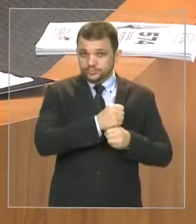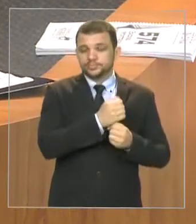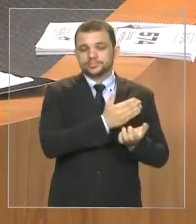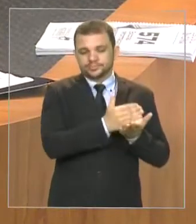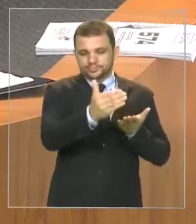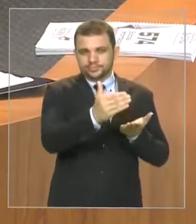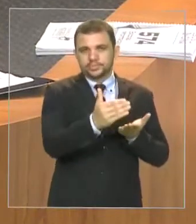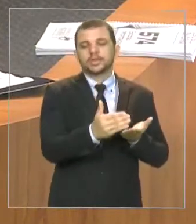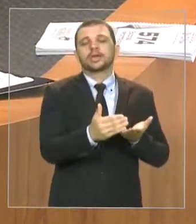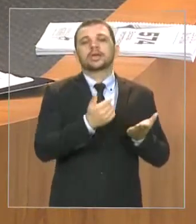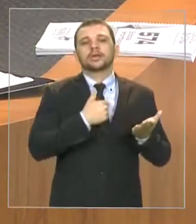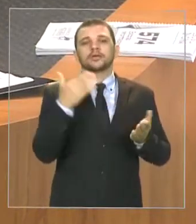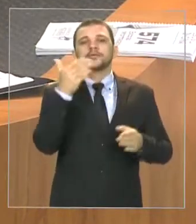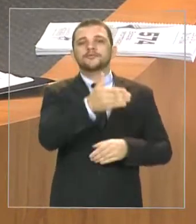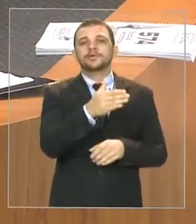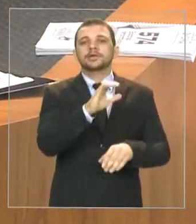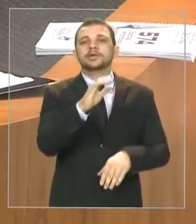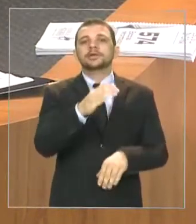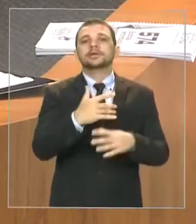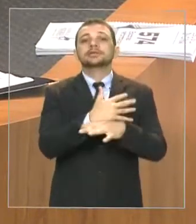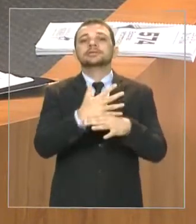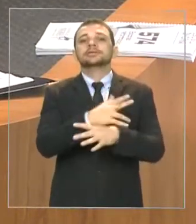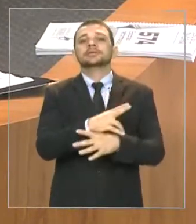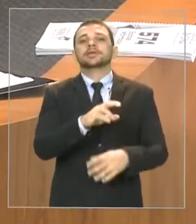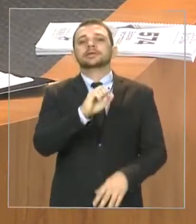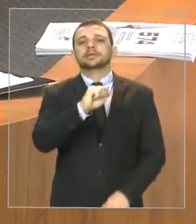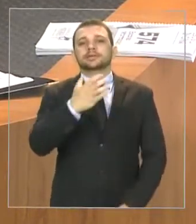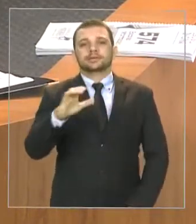Açailândia para participar de uma audiência pública